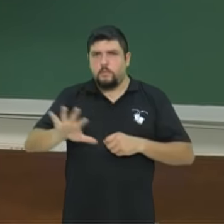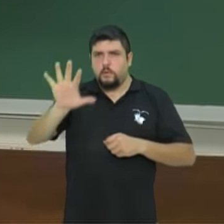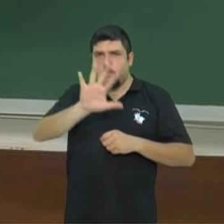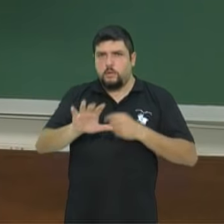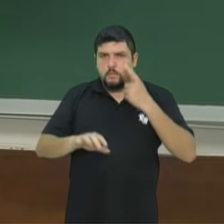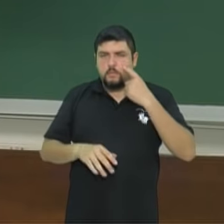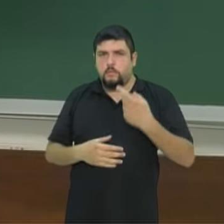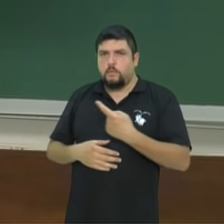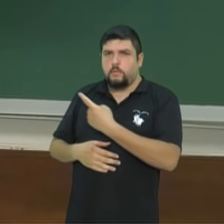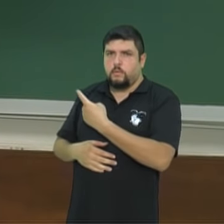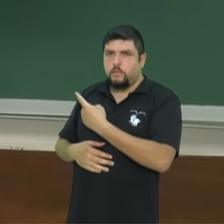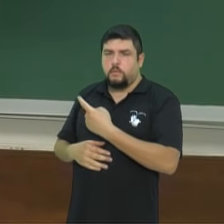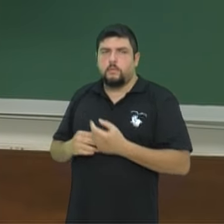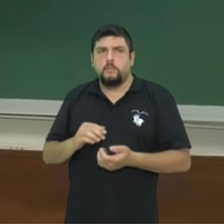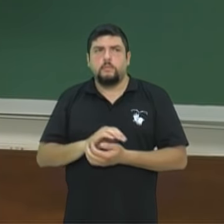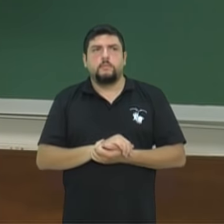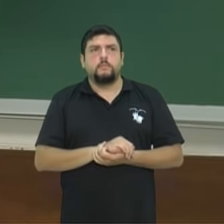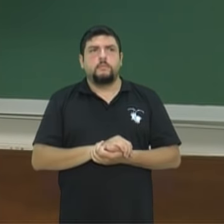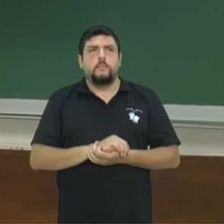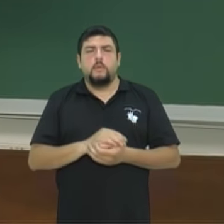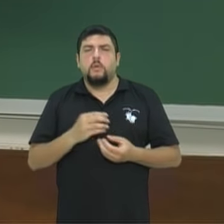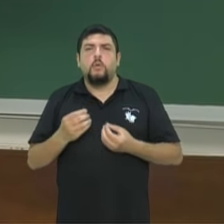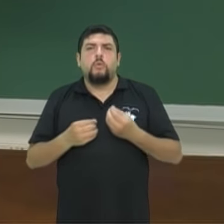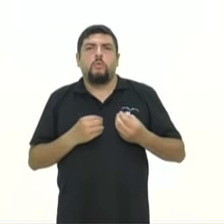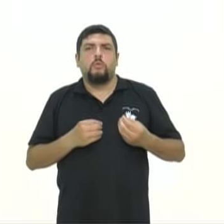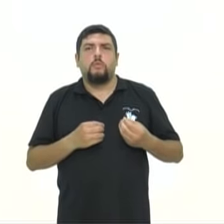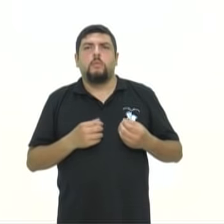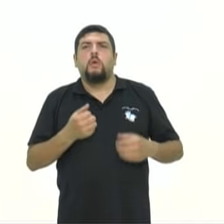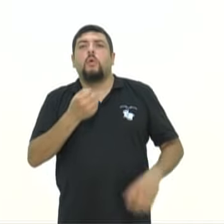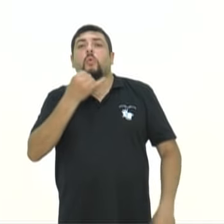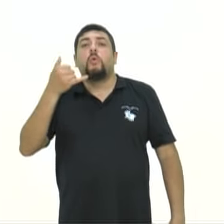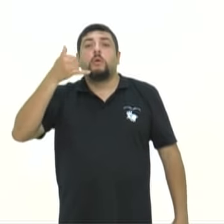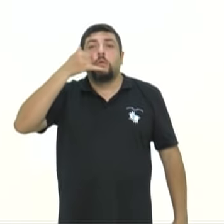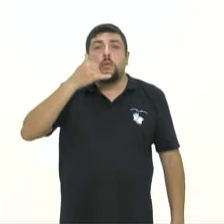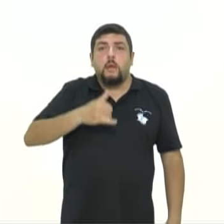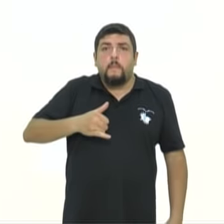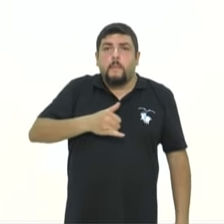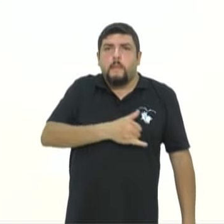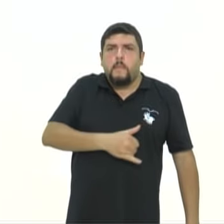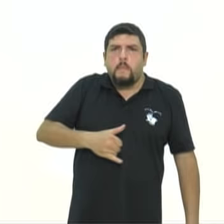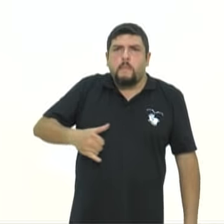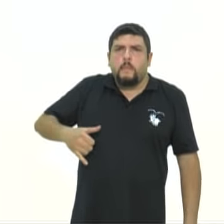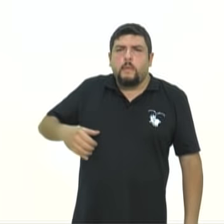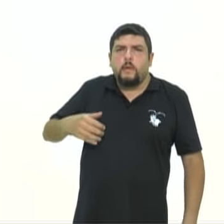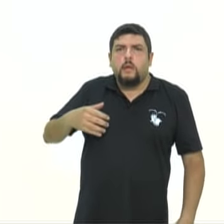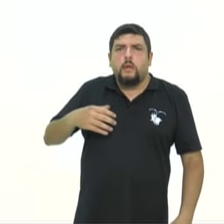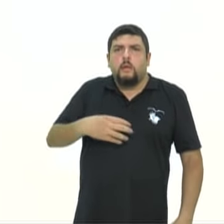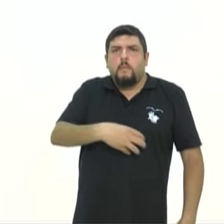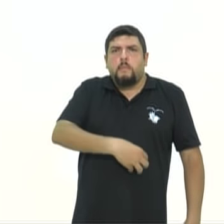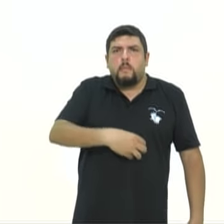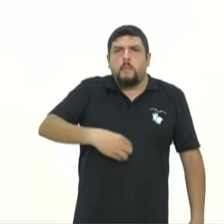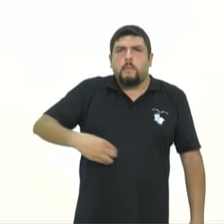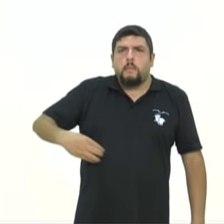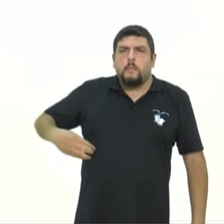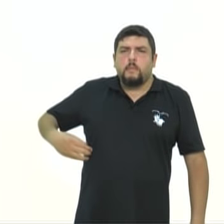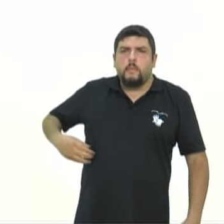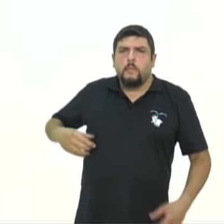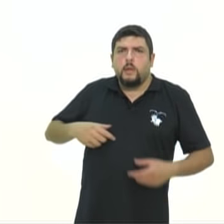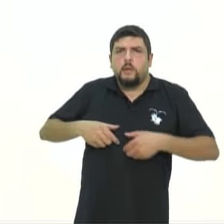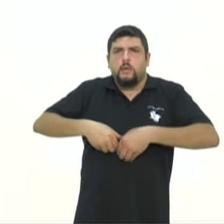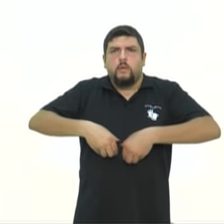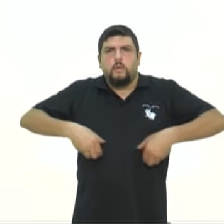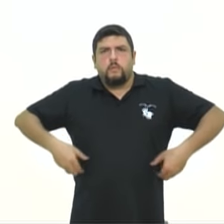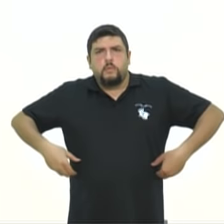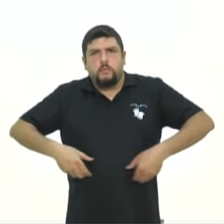bem, né? Ele está ali com 1, 2, 3, 4 aparelhos de celular, né? Ali